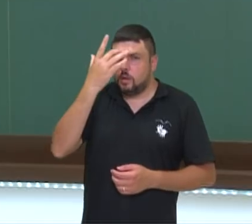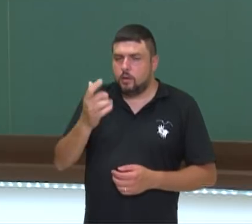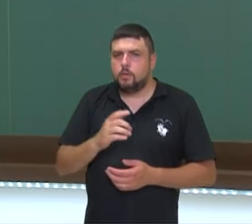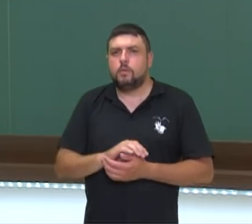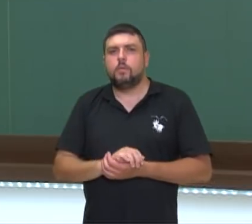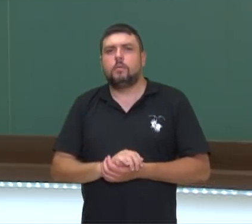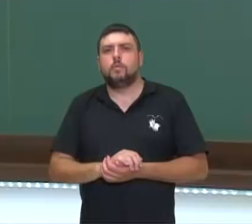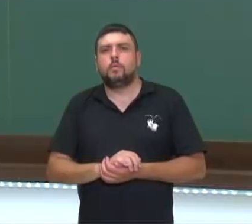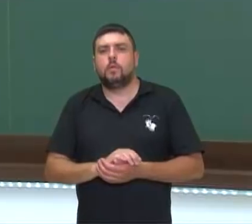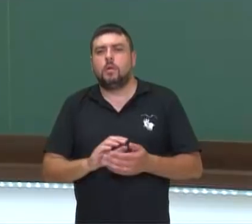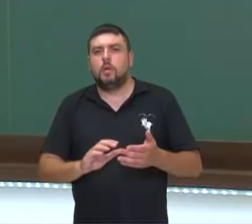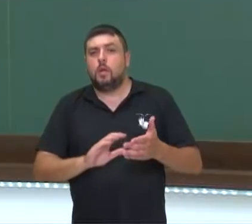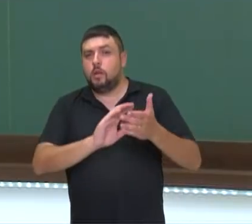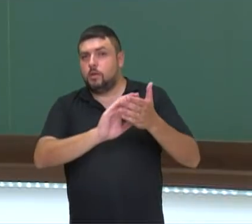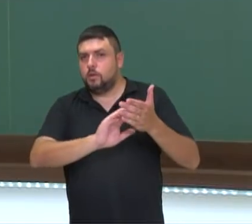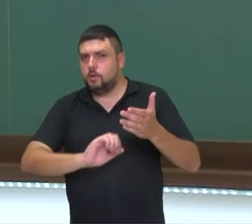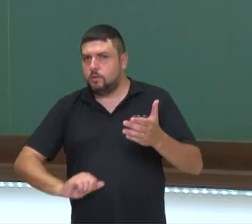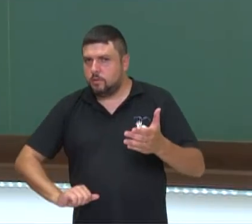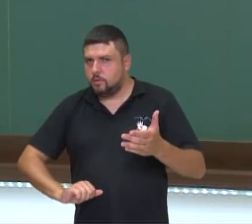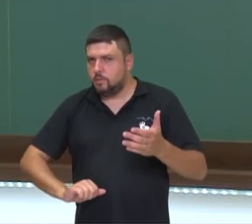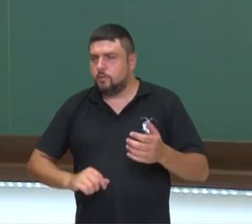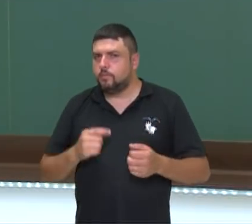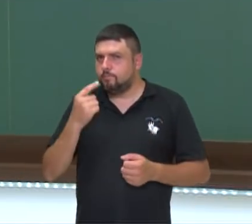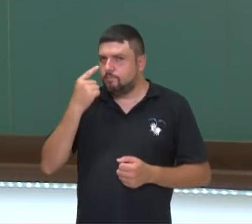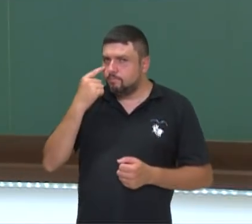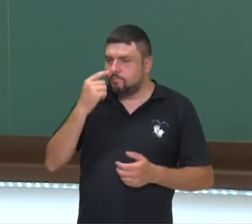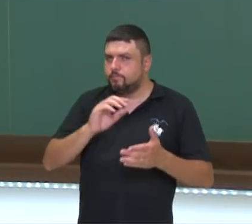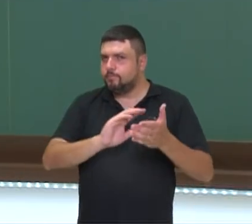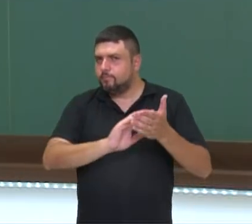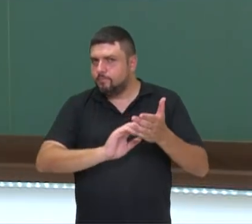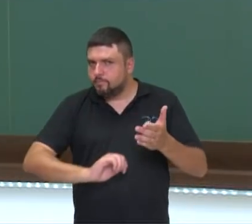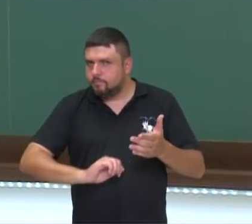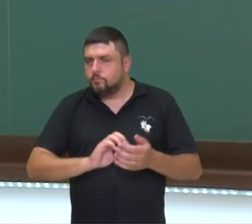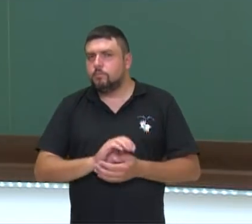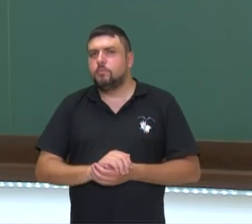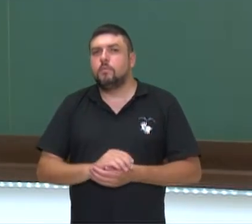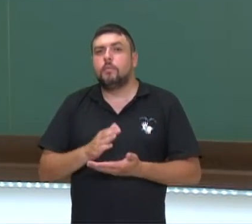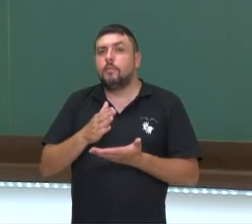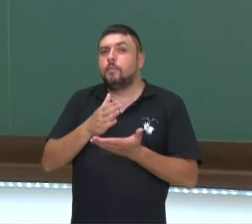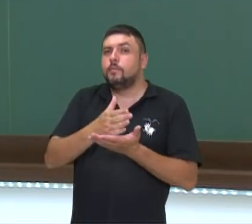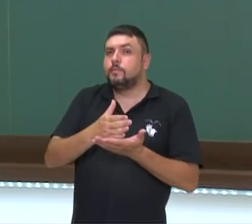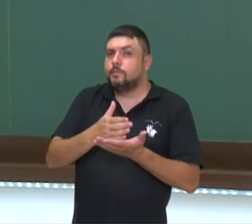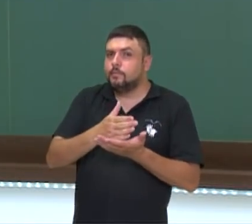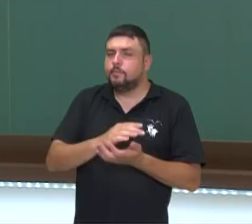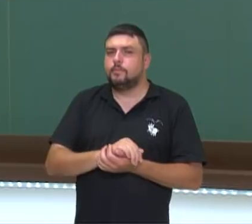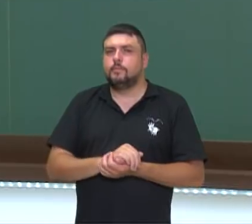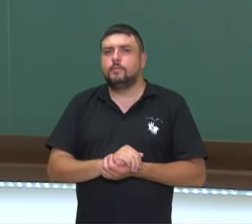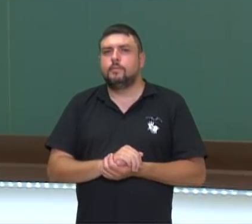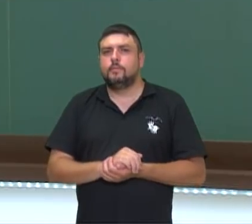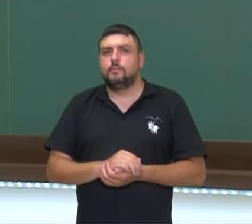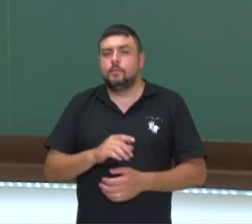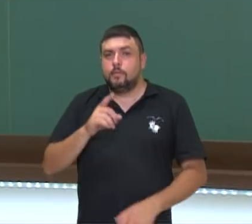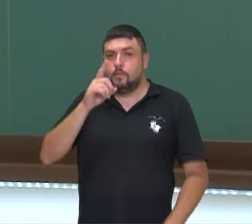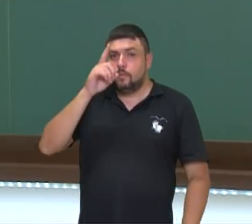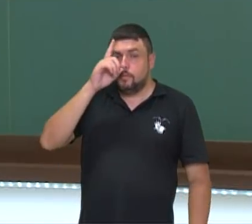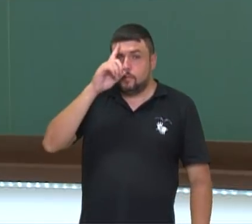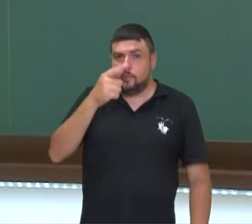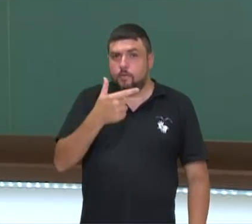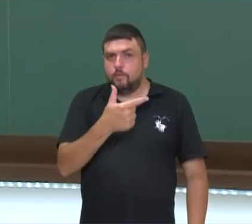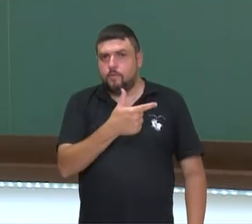21, retirou. Retirou o quê? Metade do saldo. No dia 22,